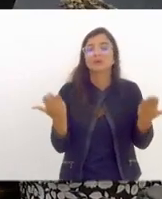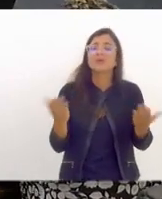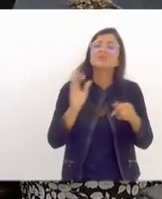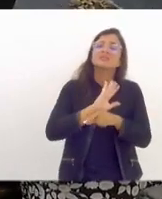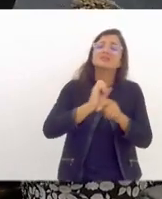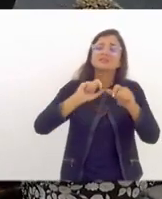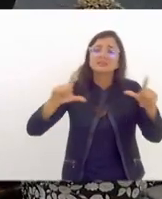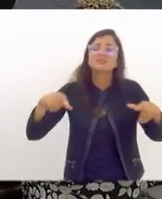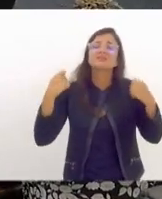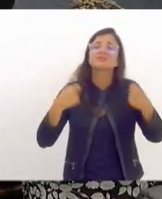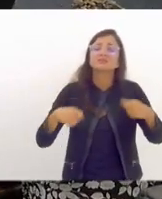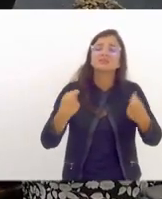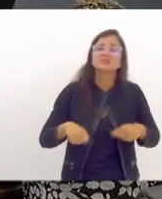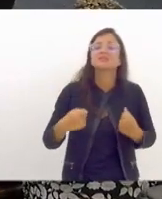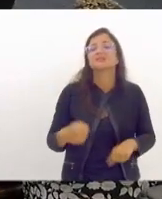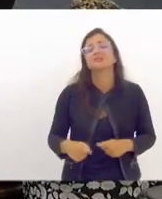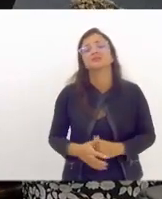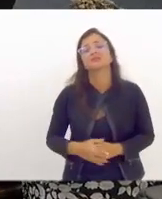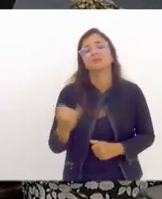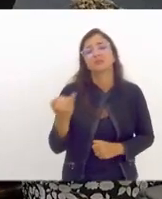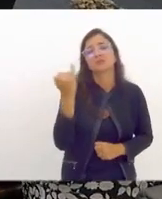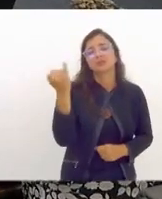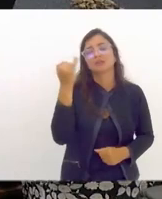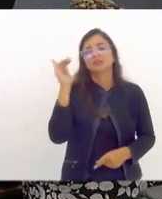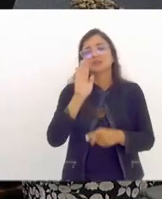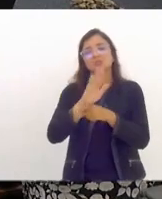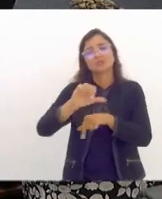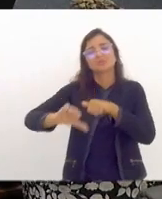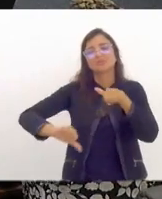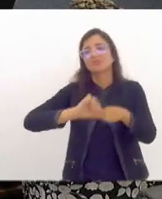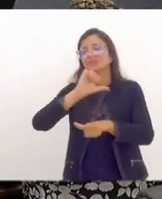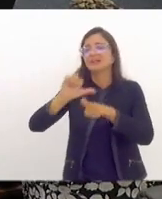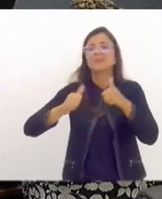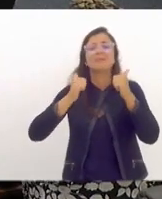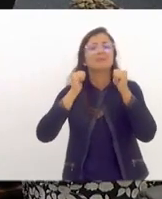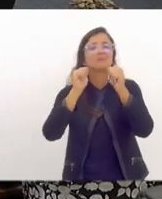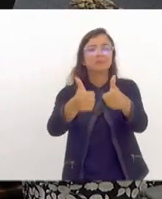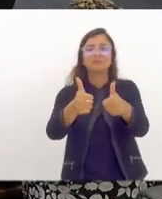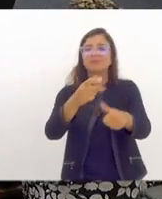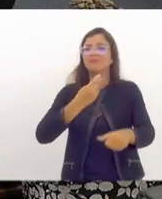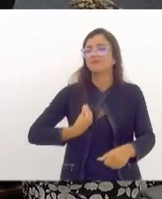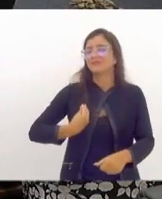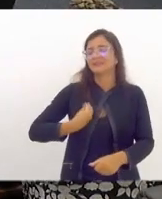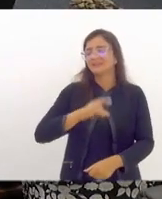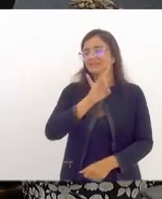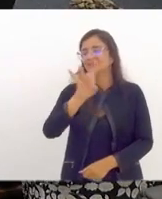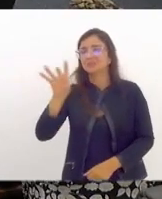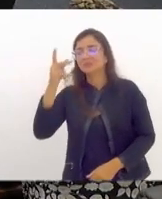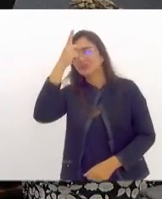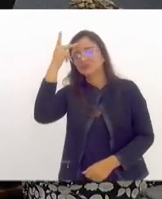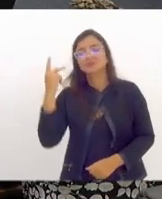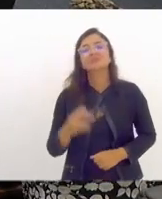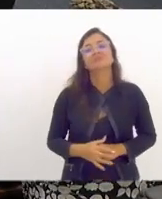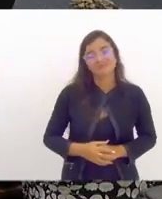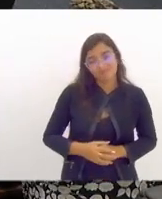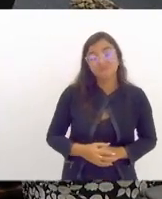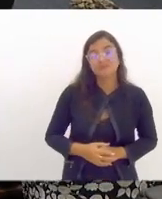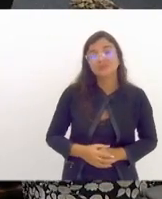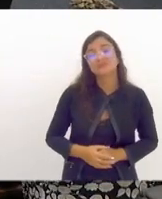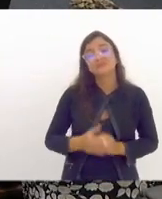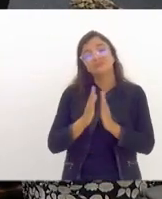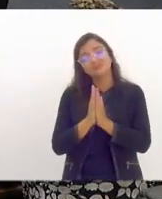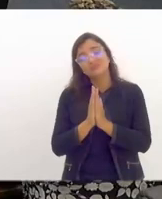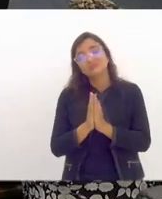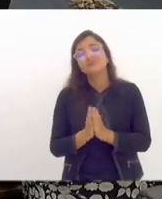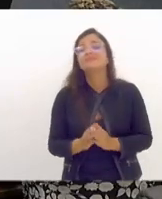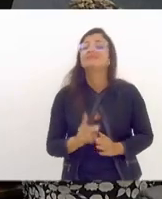movimento atravessadora e contribuidora de mudanças e transformações na vida de muitas pessoas para isso contamos